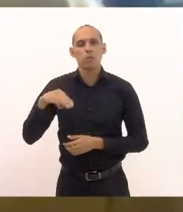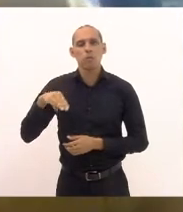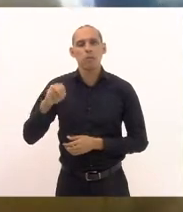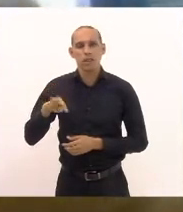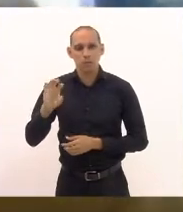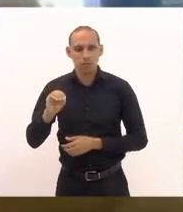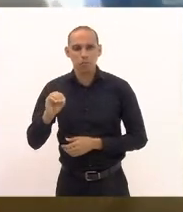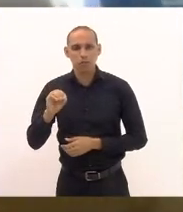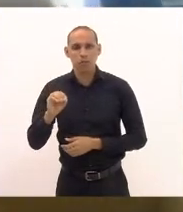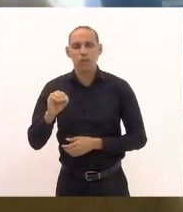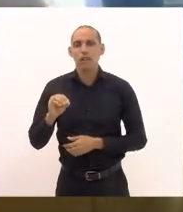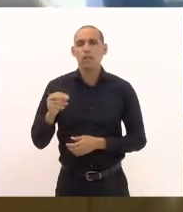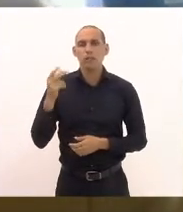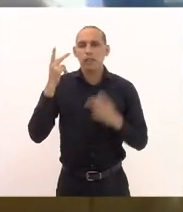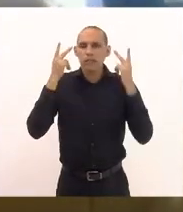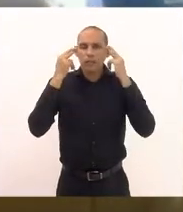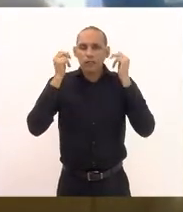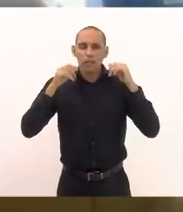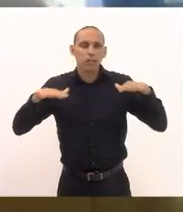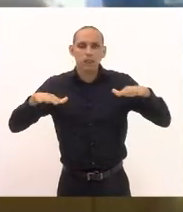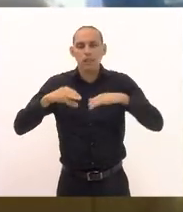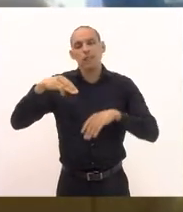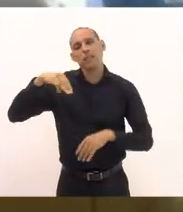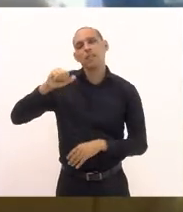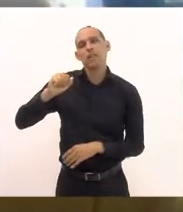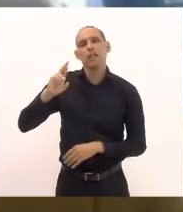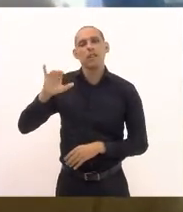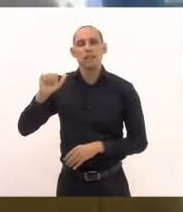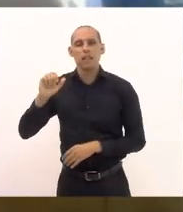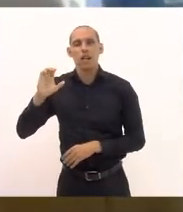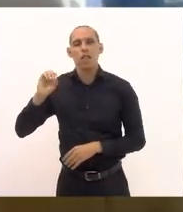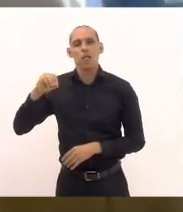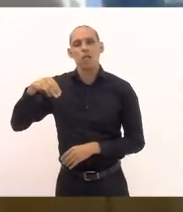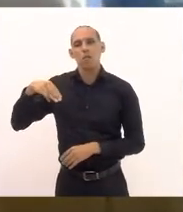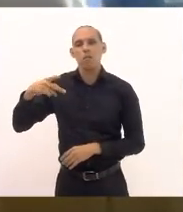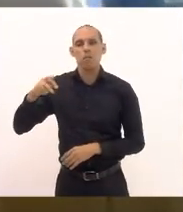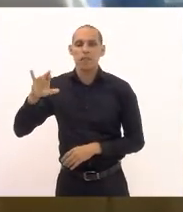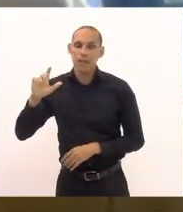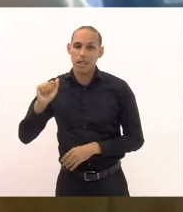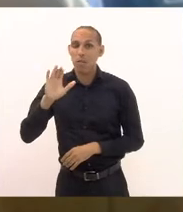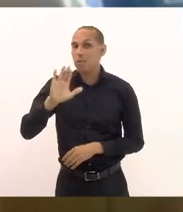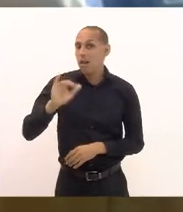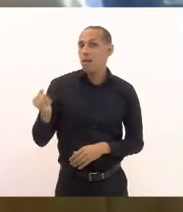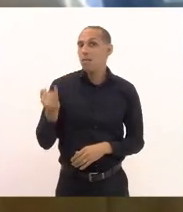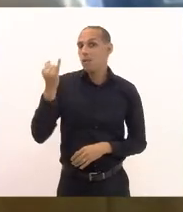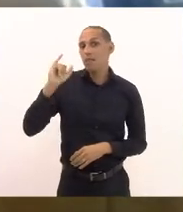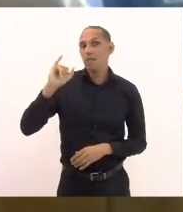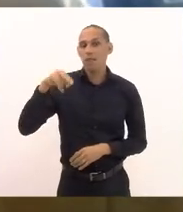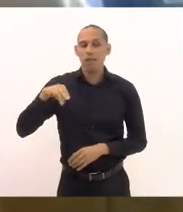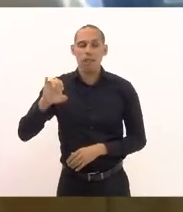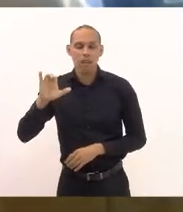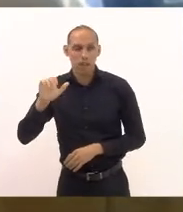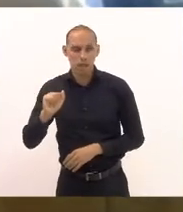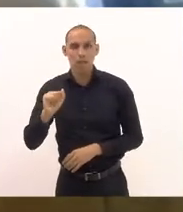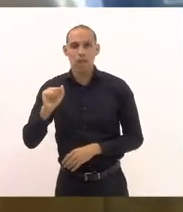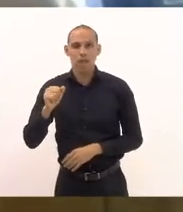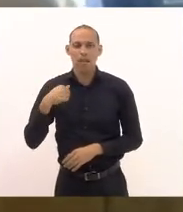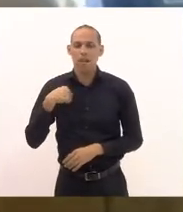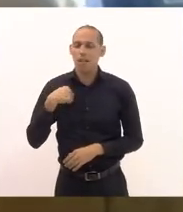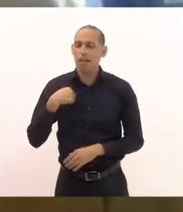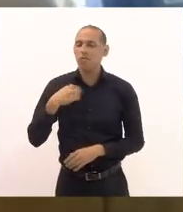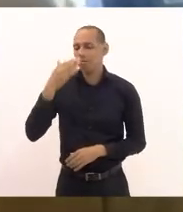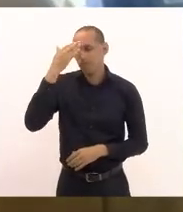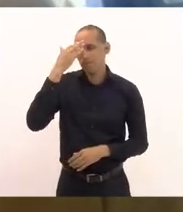já agradeci, mas faço questão de ressaltar aqui o papel do INEA. O INEA, e agradeço aqui ao